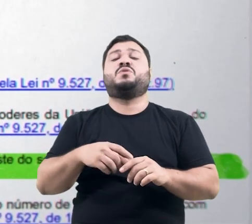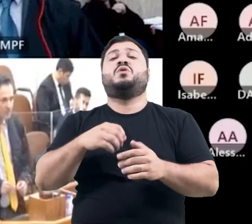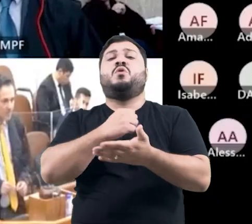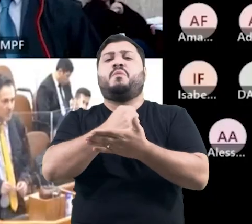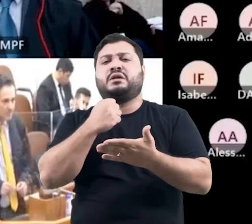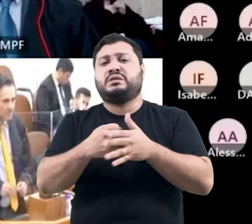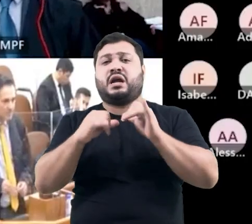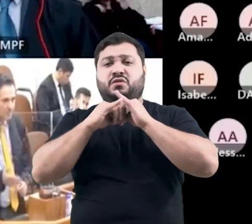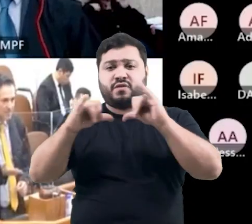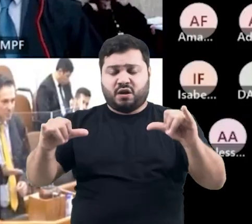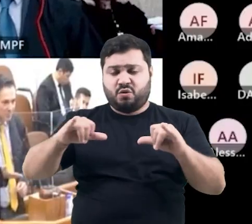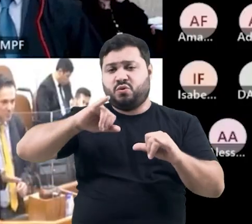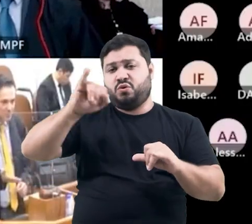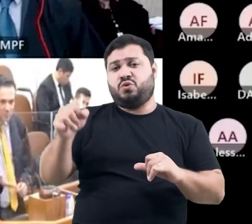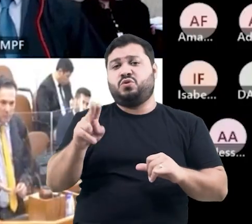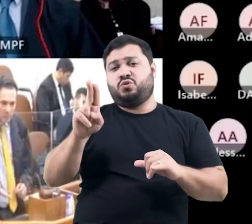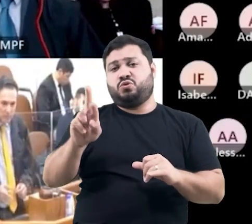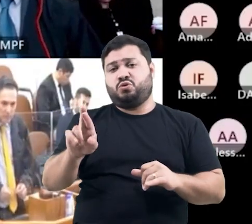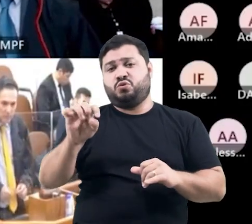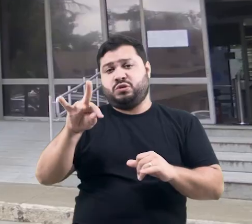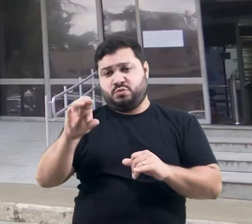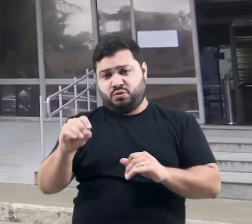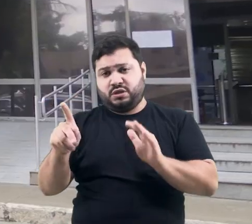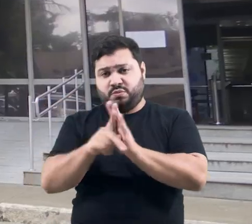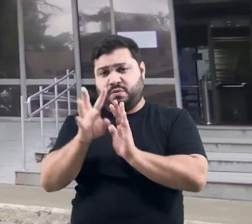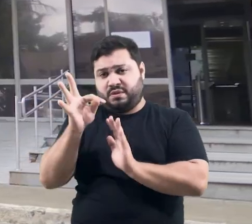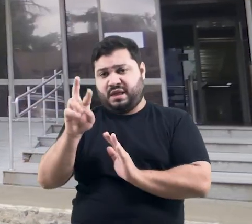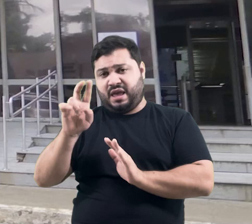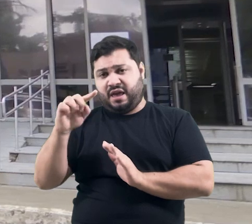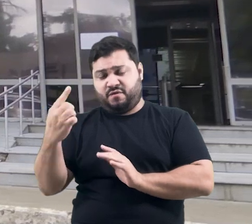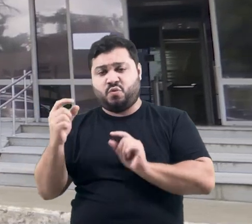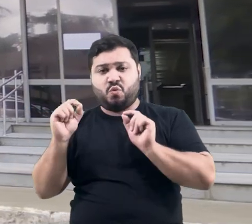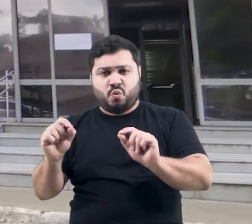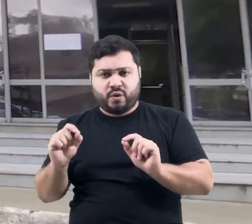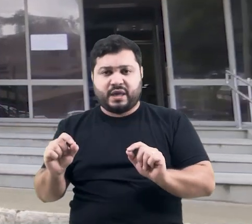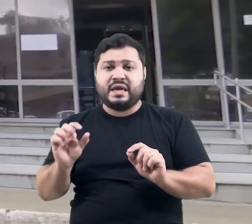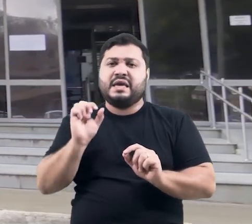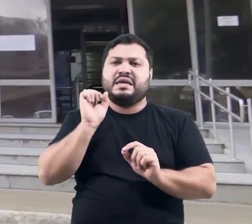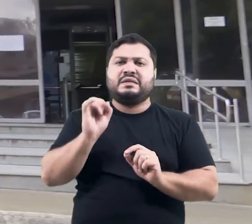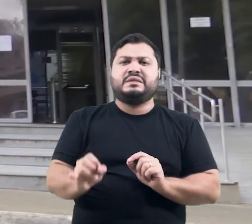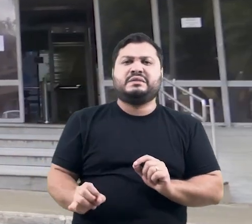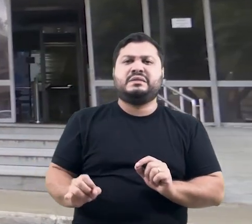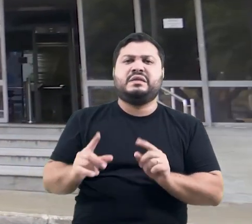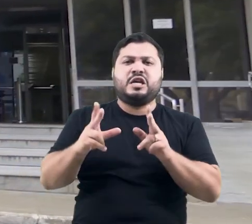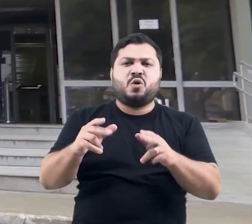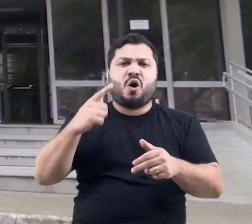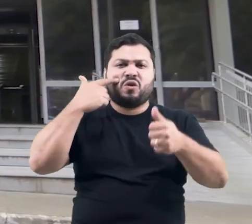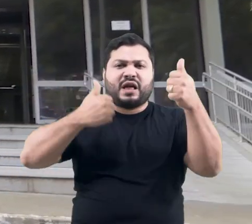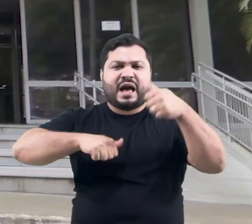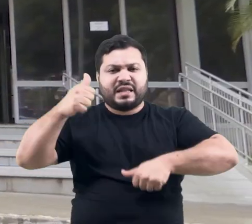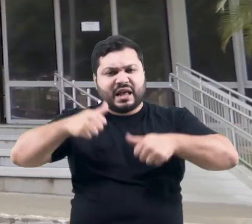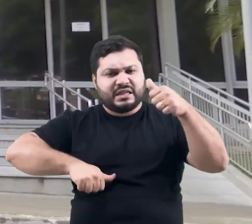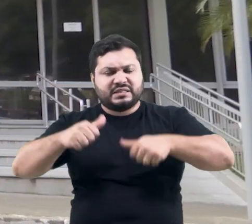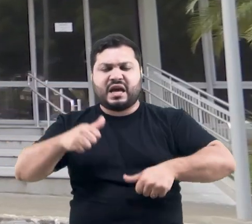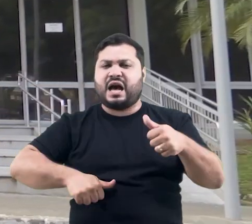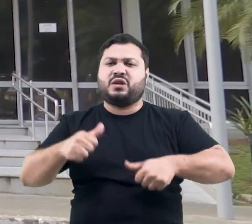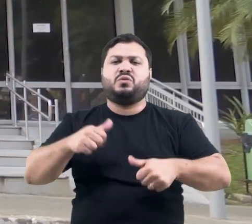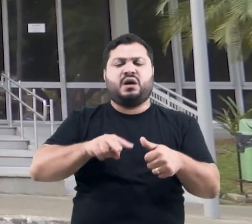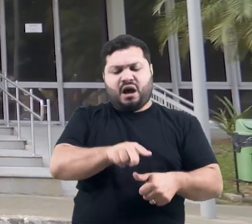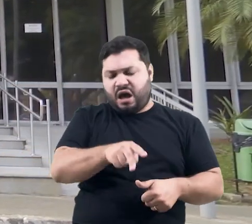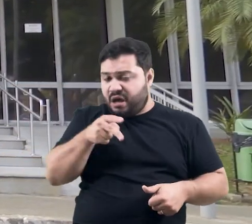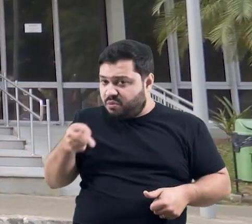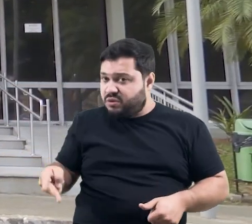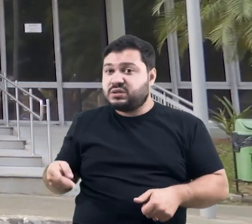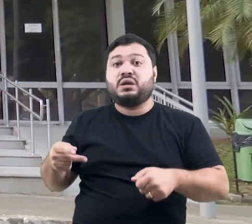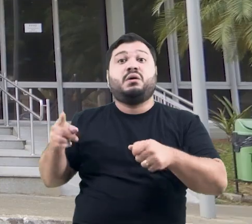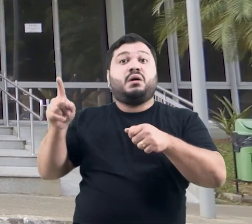dependente. O magistrado citou jurisprudência do próprio TRF1, no sentido de que, em casos como o que está sendo analisado,